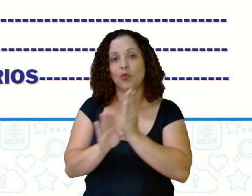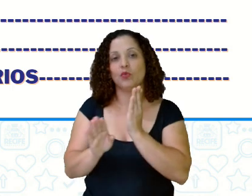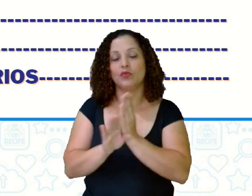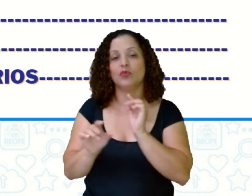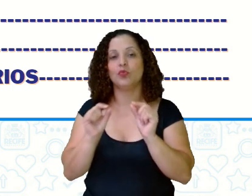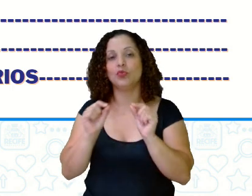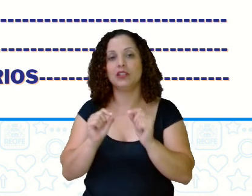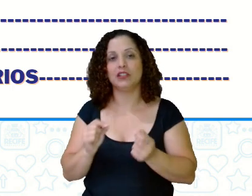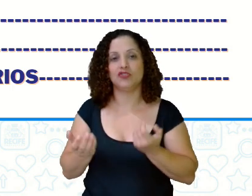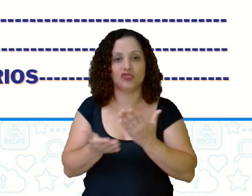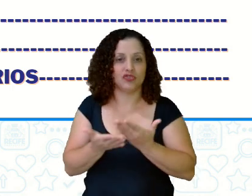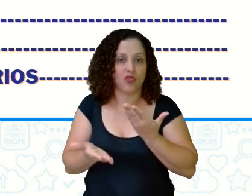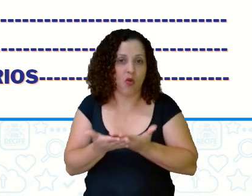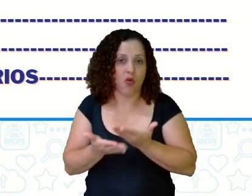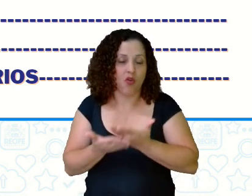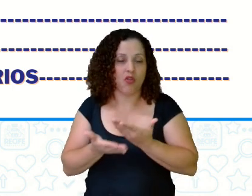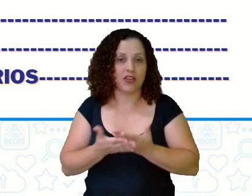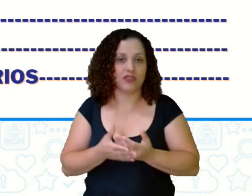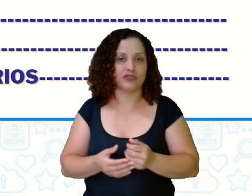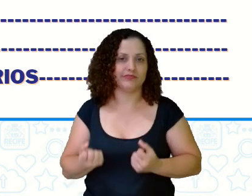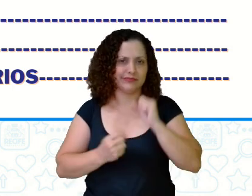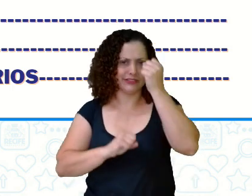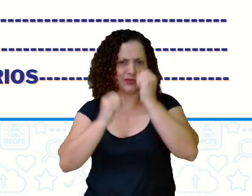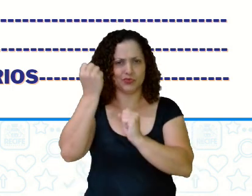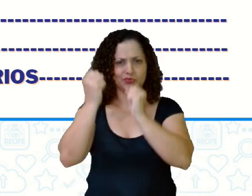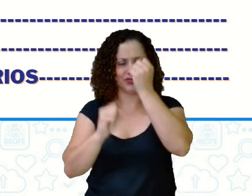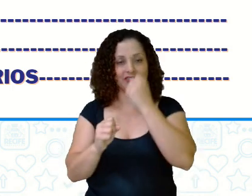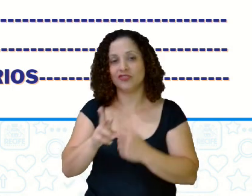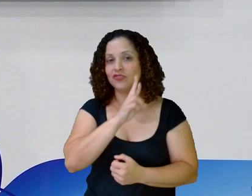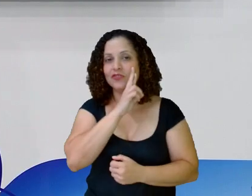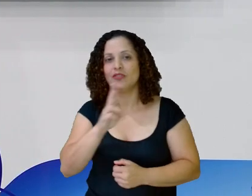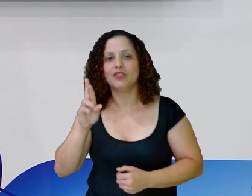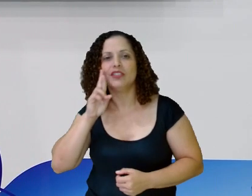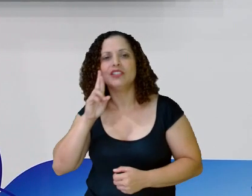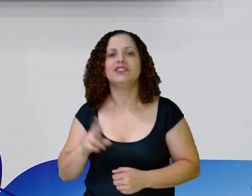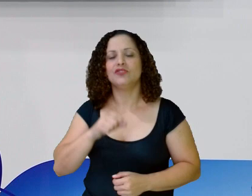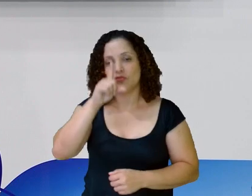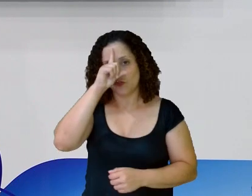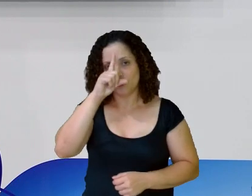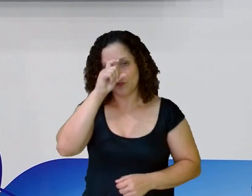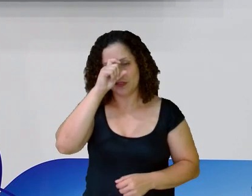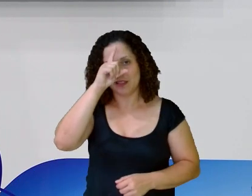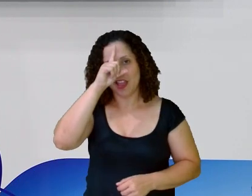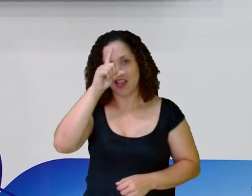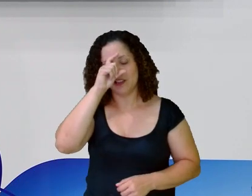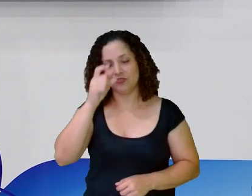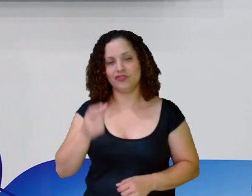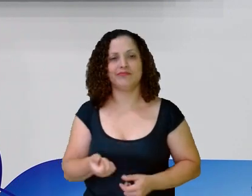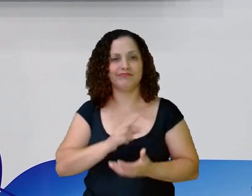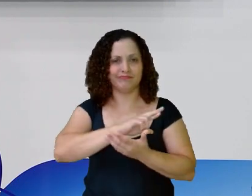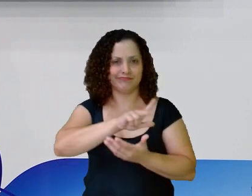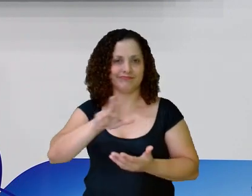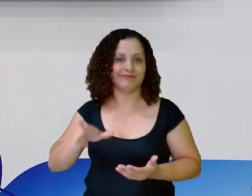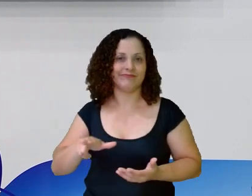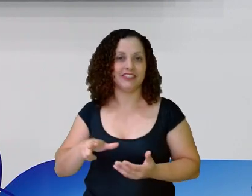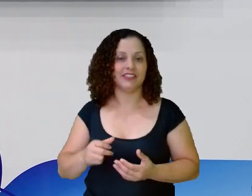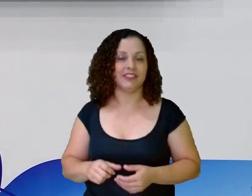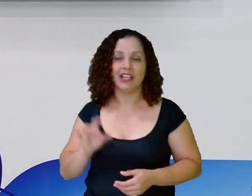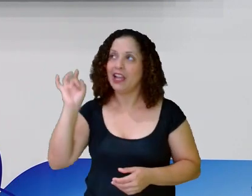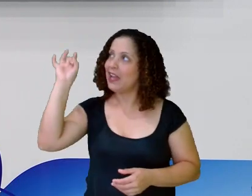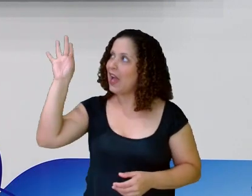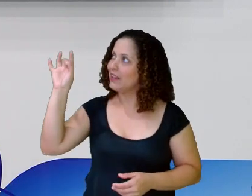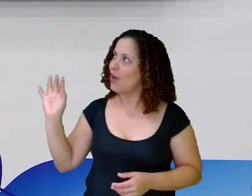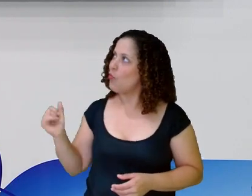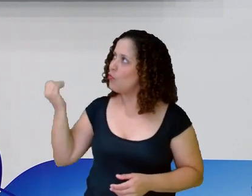escolas, nas indústrias, nos restaurantes, nos mercados, nos hospitais, nos terminais rodoviários. Coloca uma profissão para cada